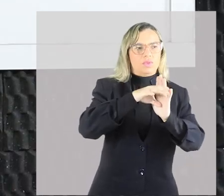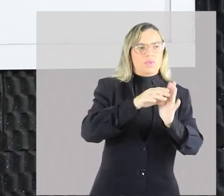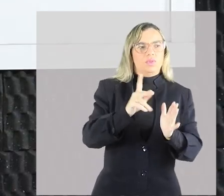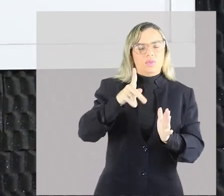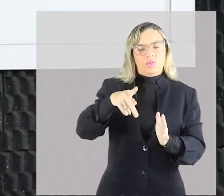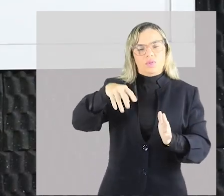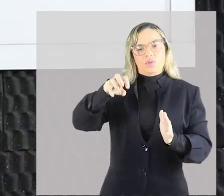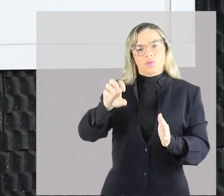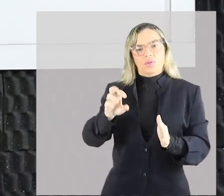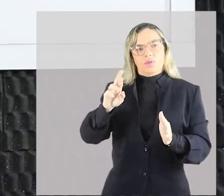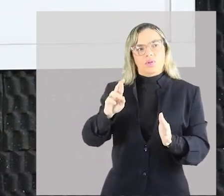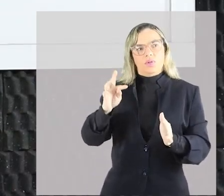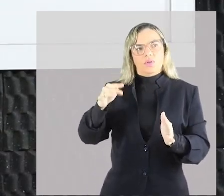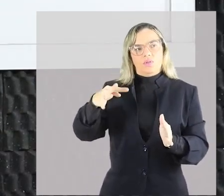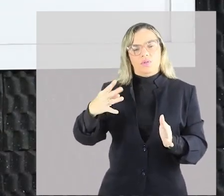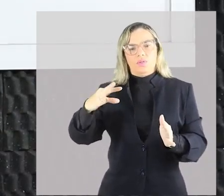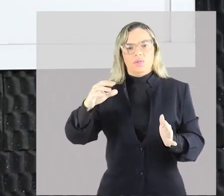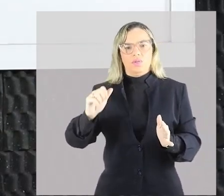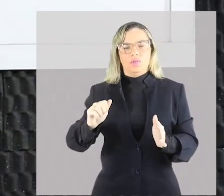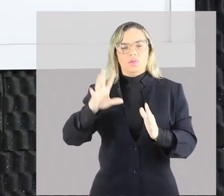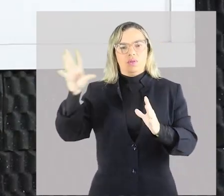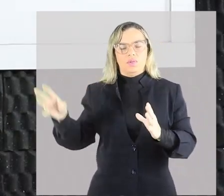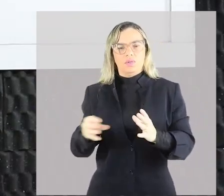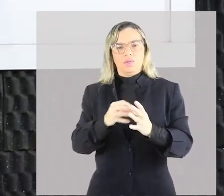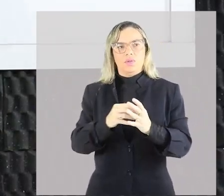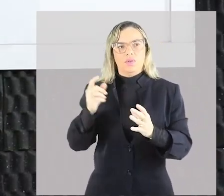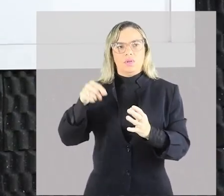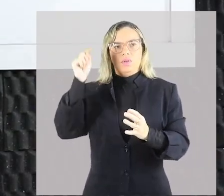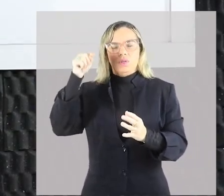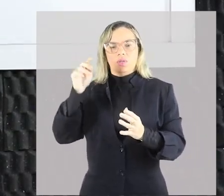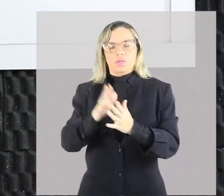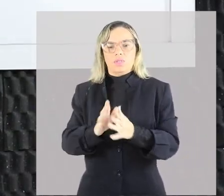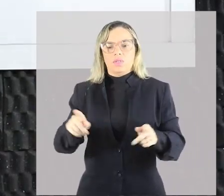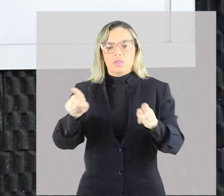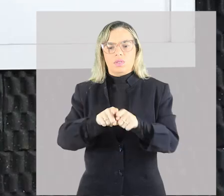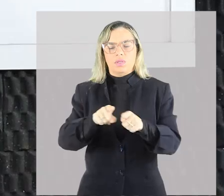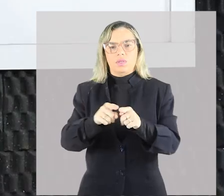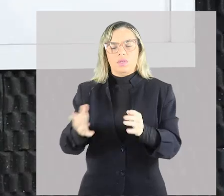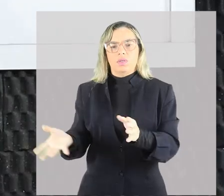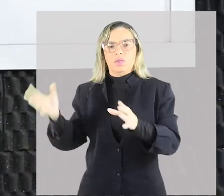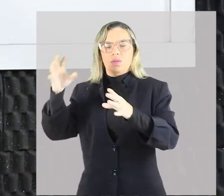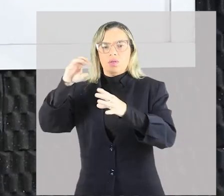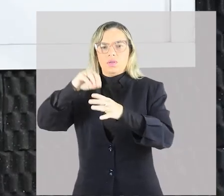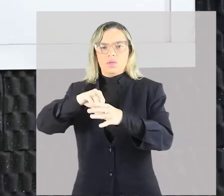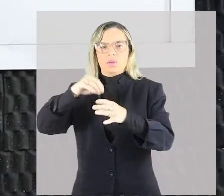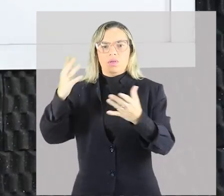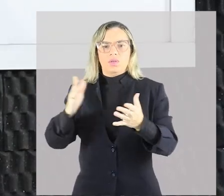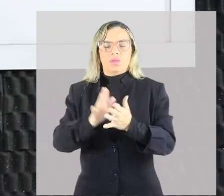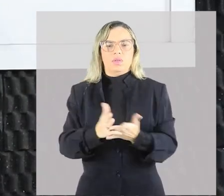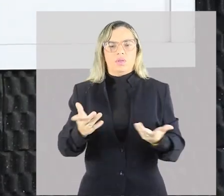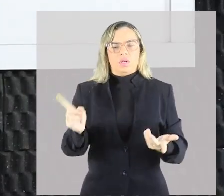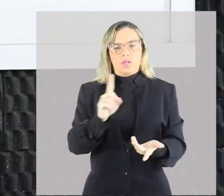de pertinência e o que é uma relação de inclusão para a gente não fazer a relação